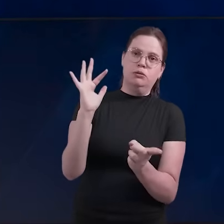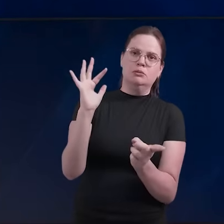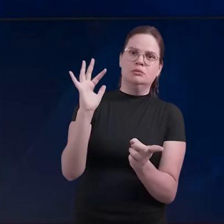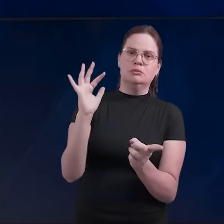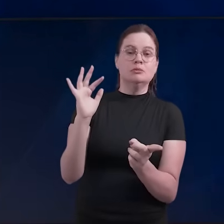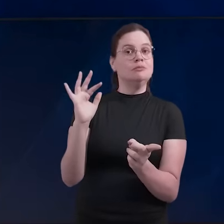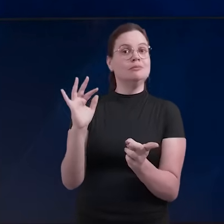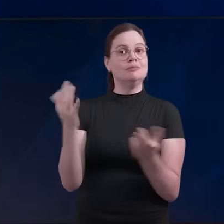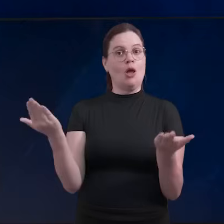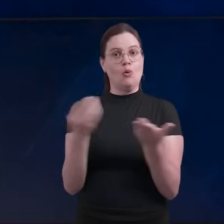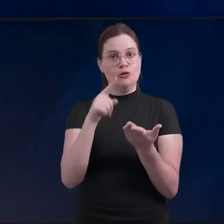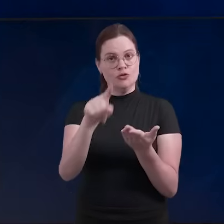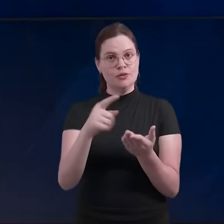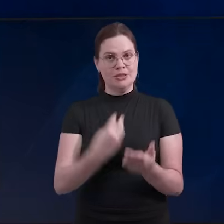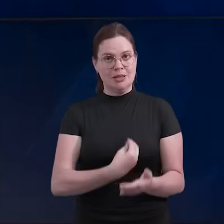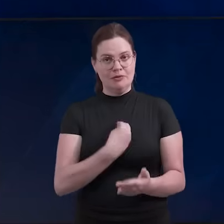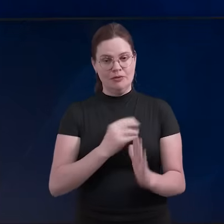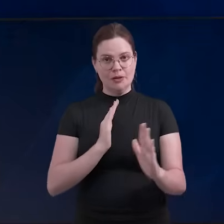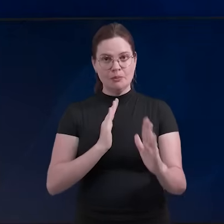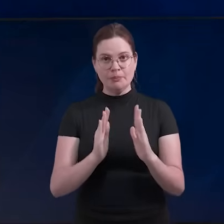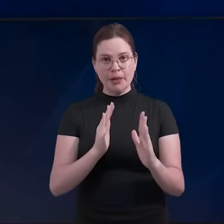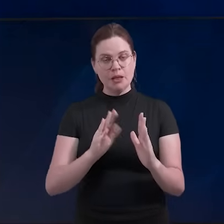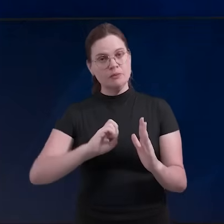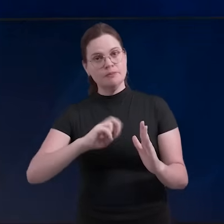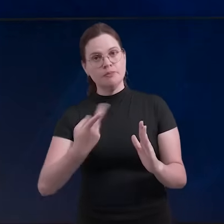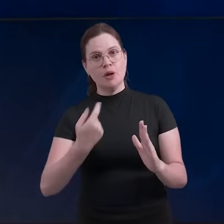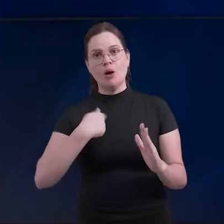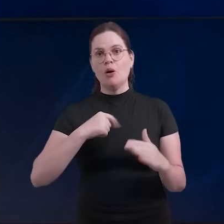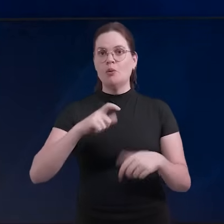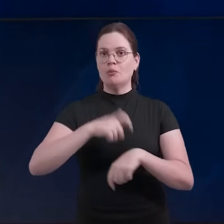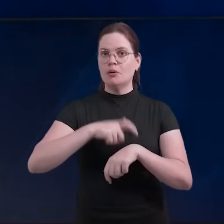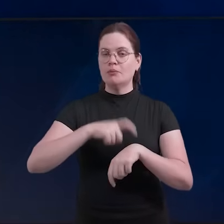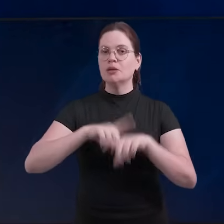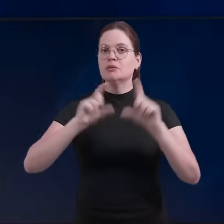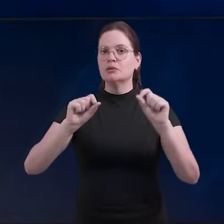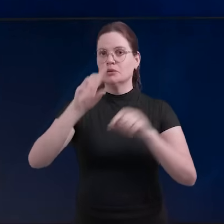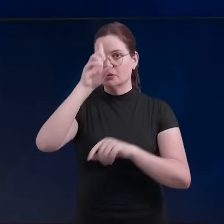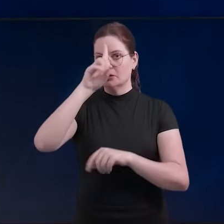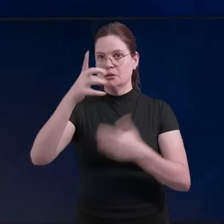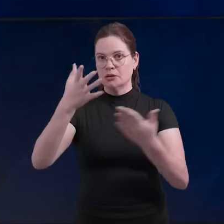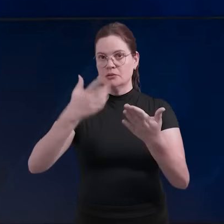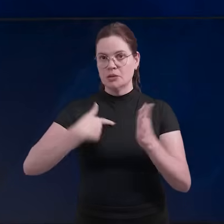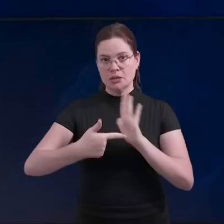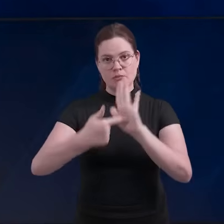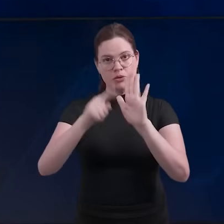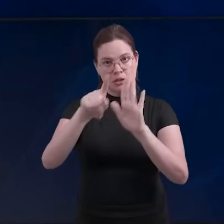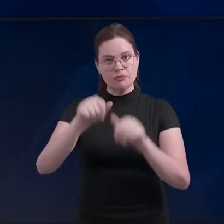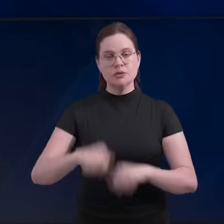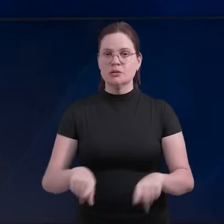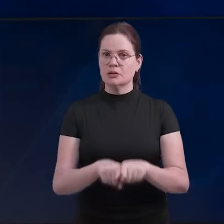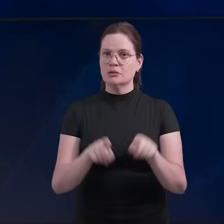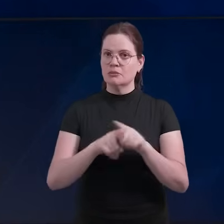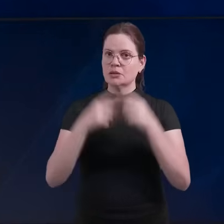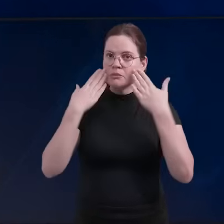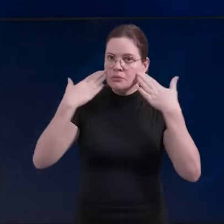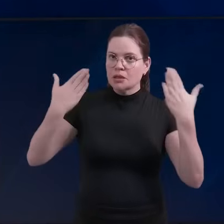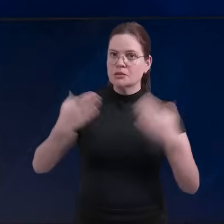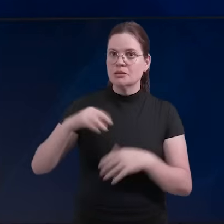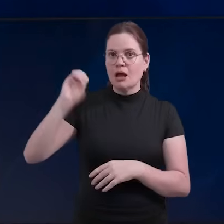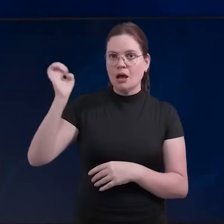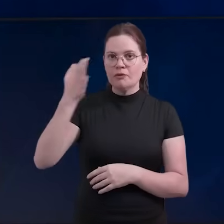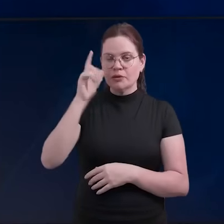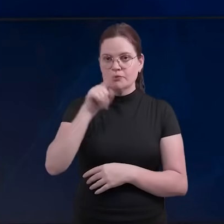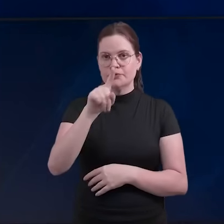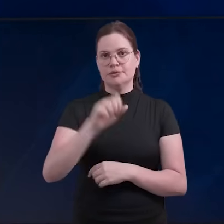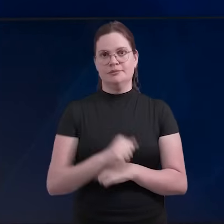quem sabe hoje você está vivendo uma circunstância ou até mesmo num determinado momento, que Deus quer se revelar também à sua vida. Isso é uma palavra que nós